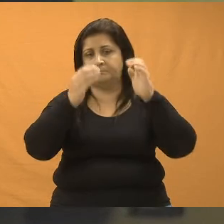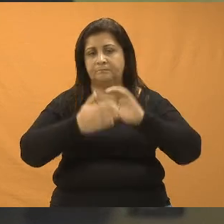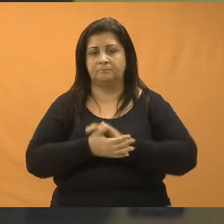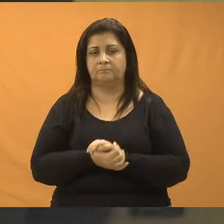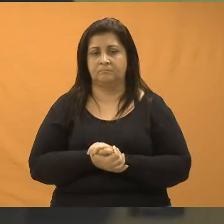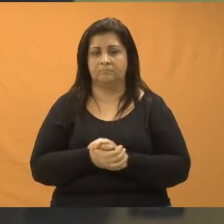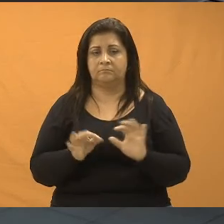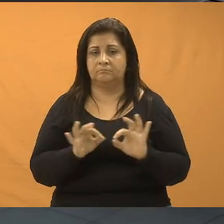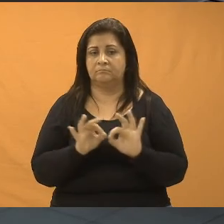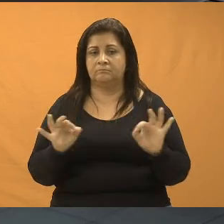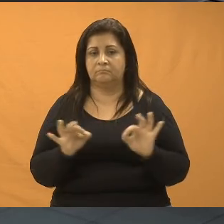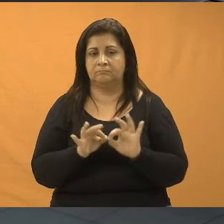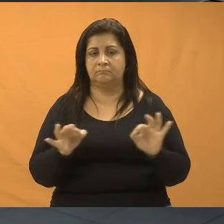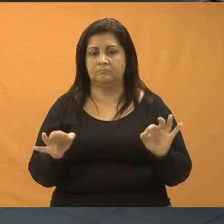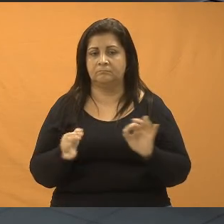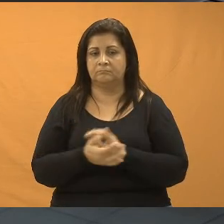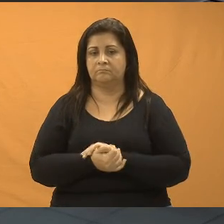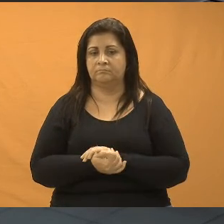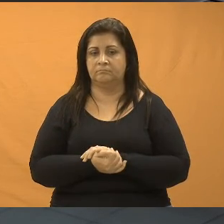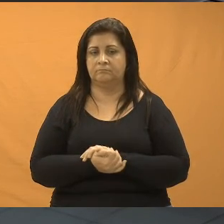muito simples. Se a empresa